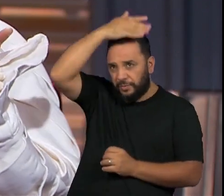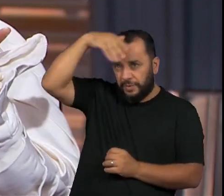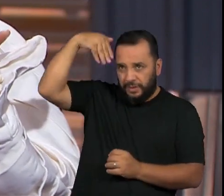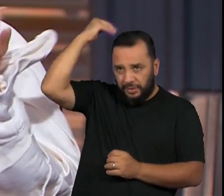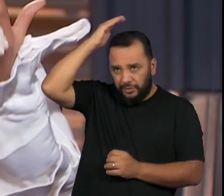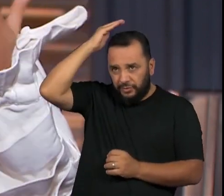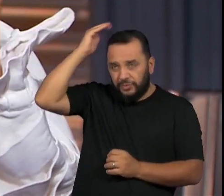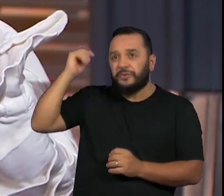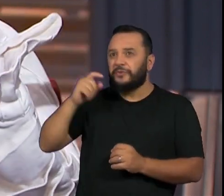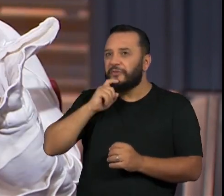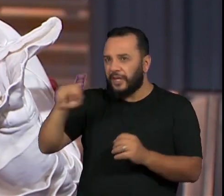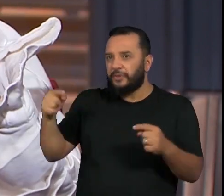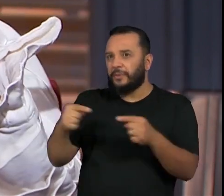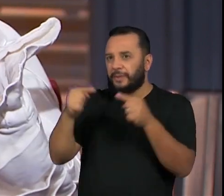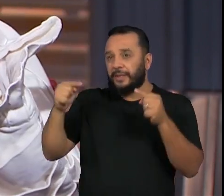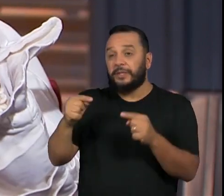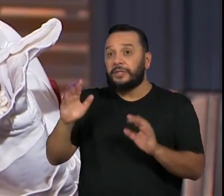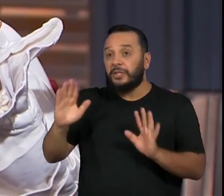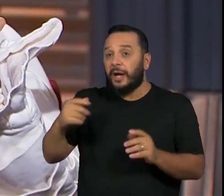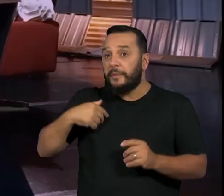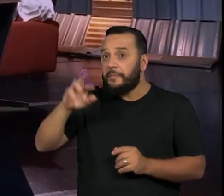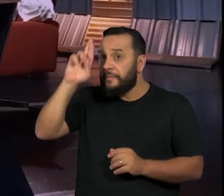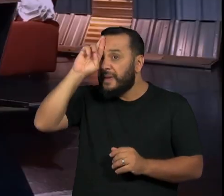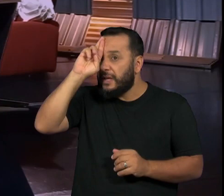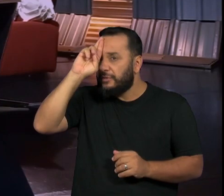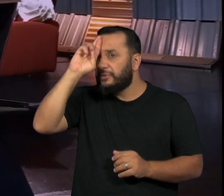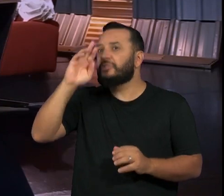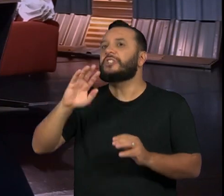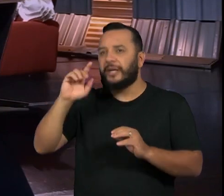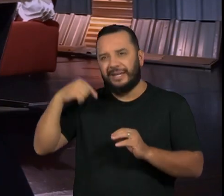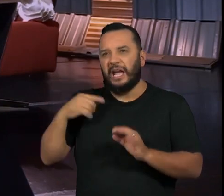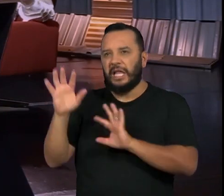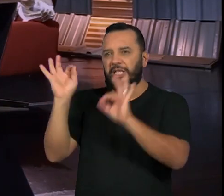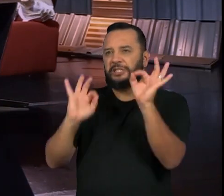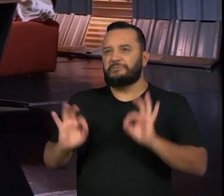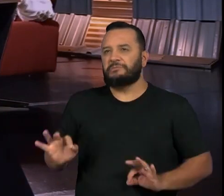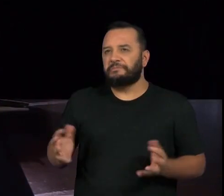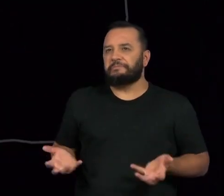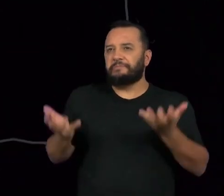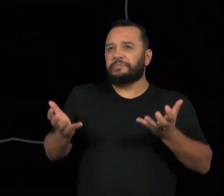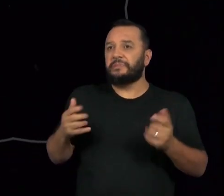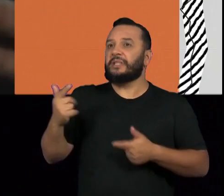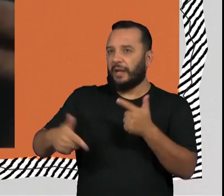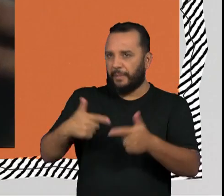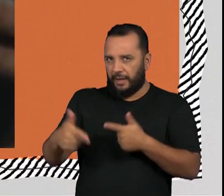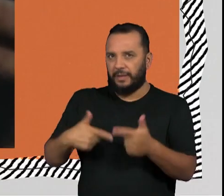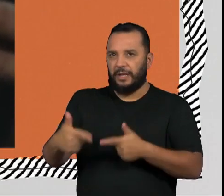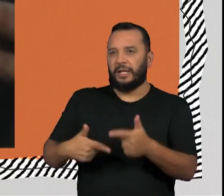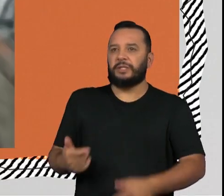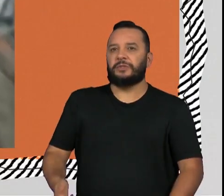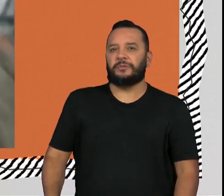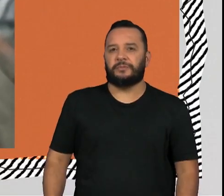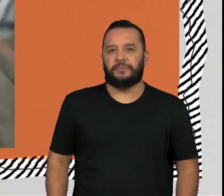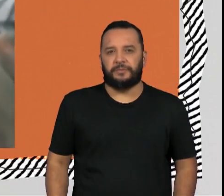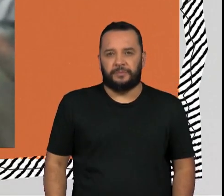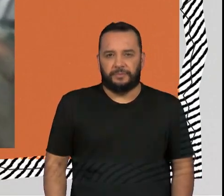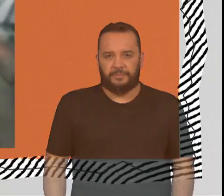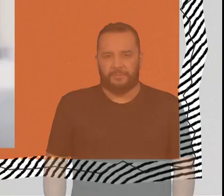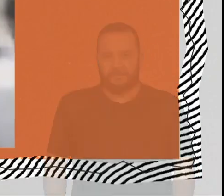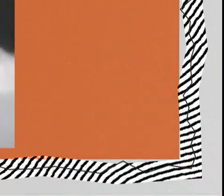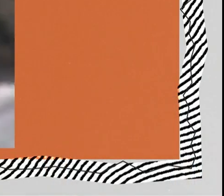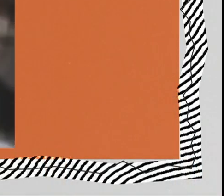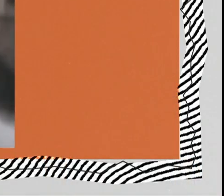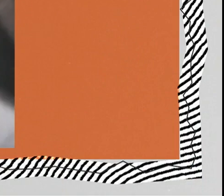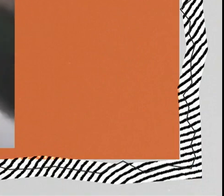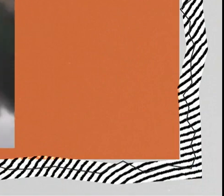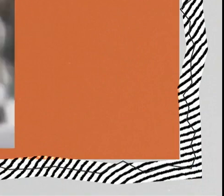meio-dia, meu amor. E ela estava brilhando de paetê dos pés à cabeça. Olha só. E ela estava trabalhando. Yes, argument